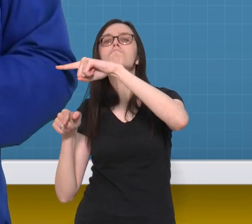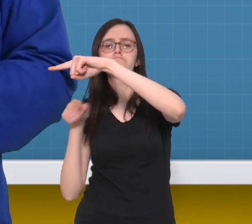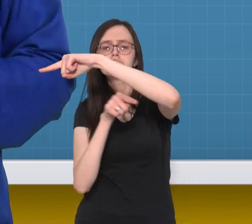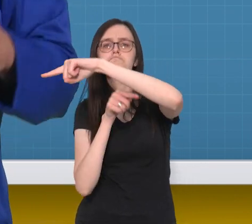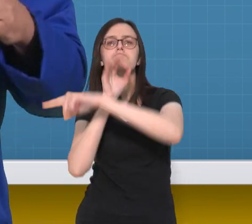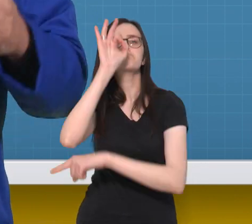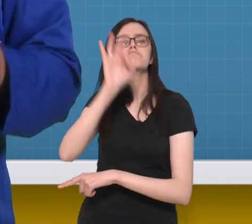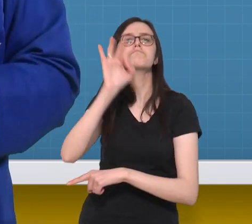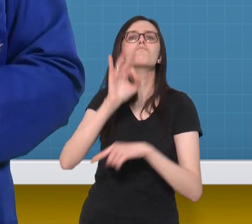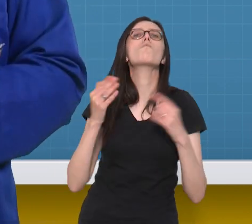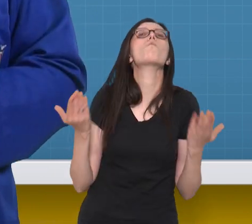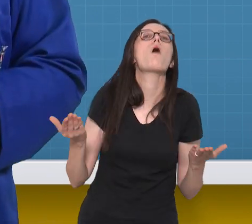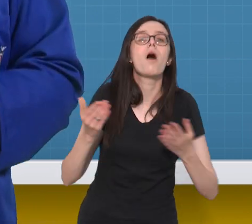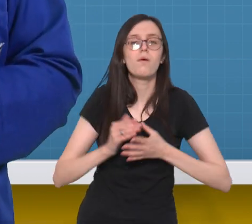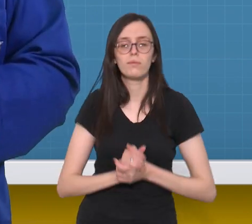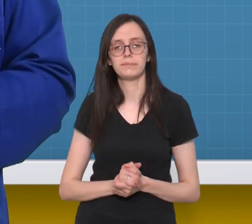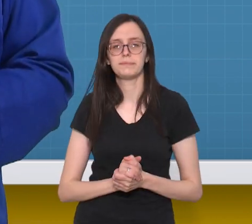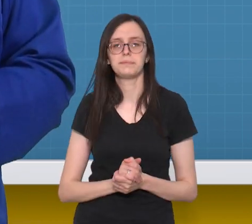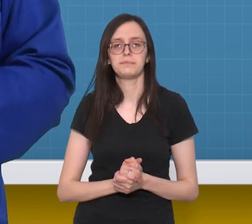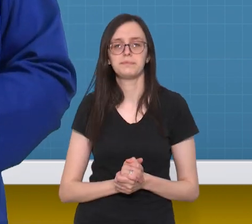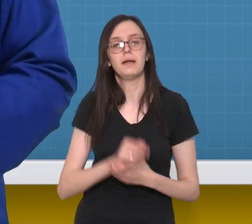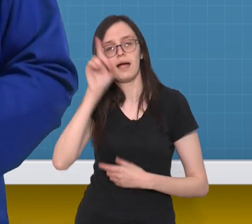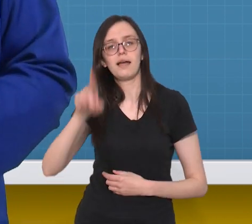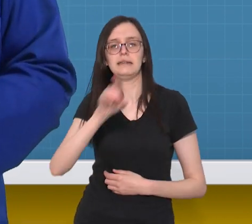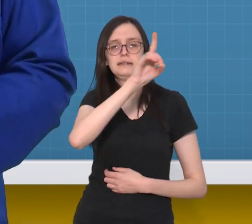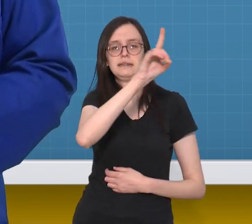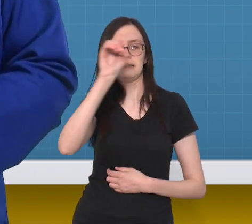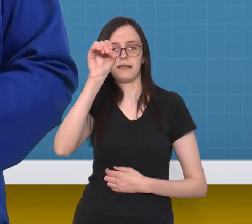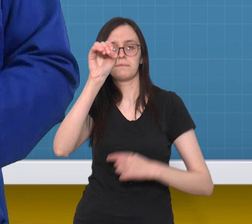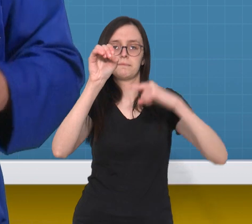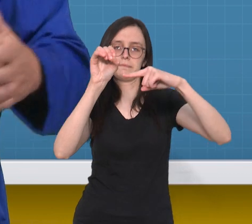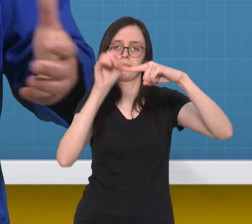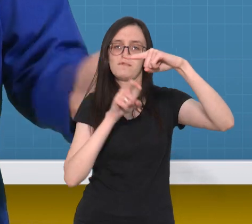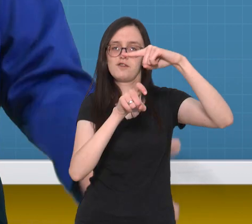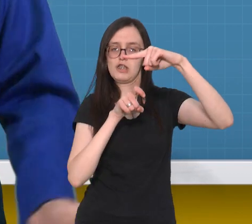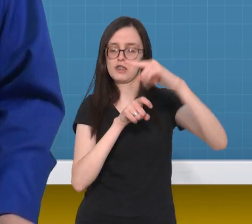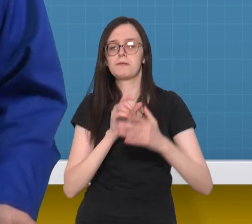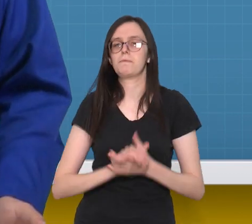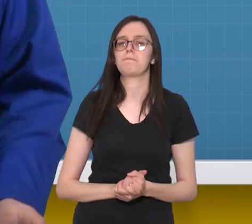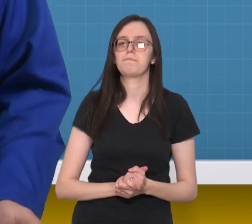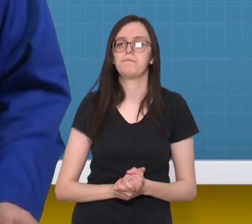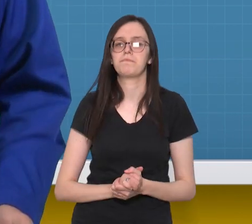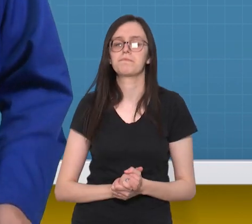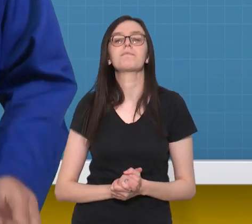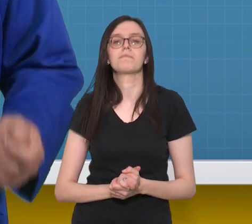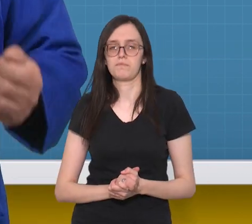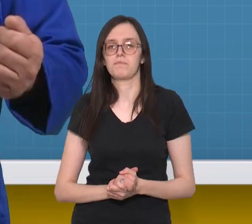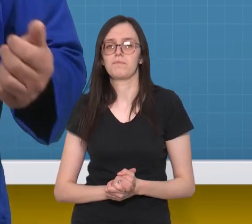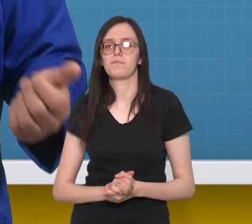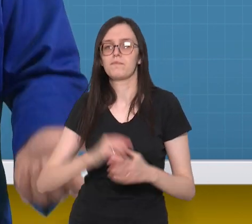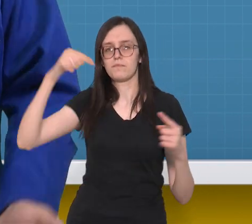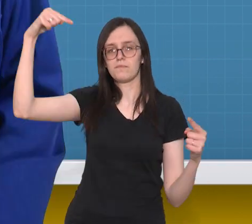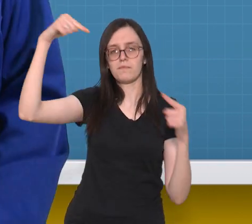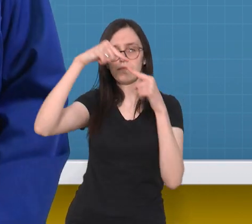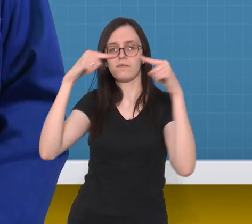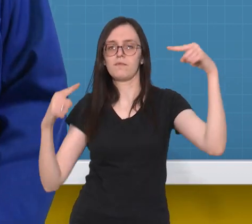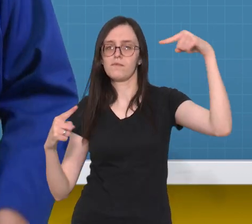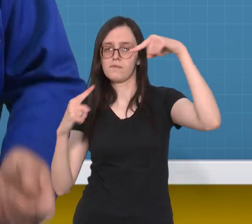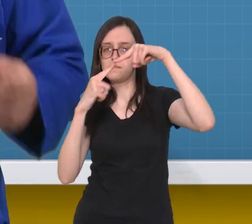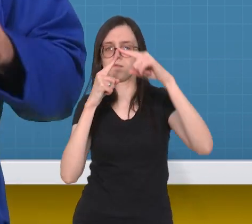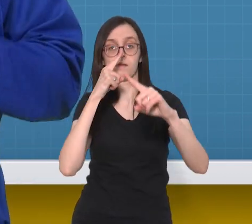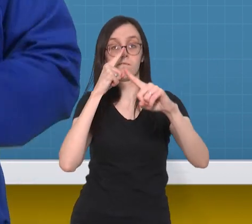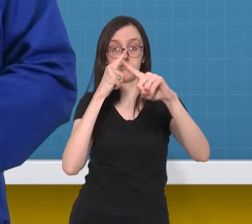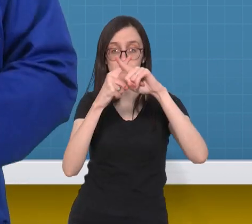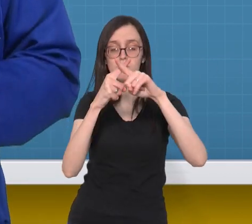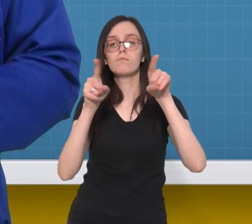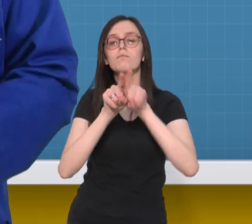Então é X. Então na coluna da direita, 100 e X. Montamos a equação, multiplicamos